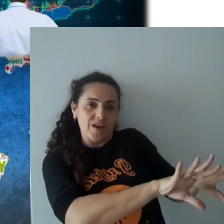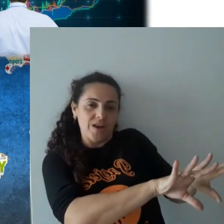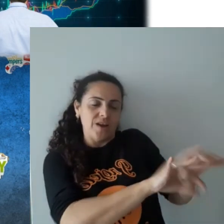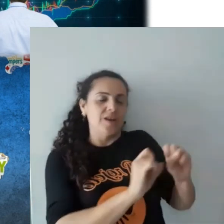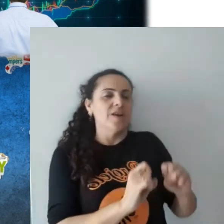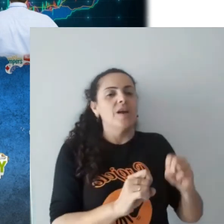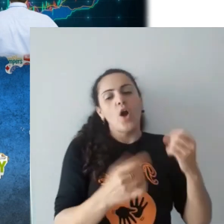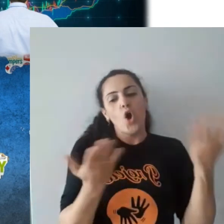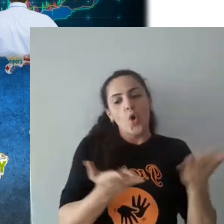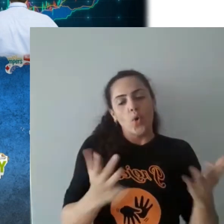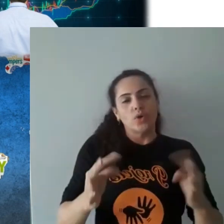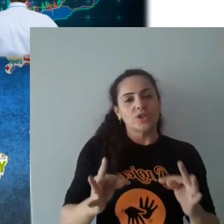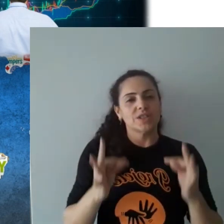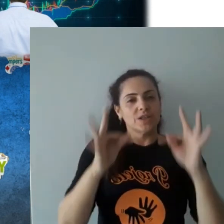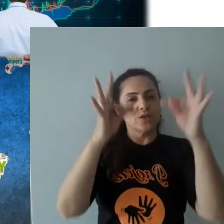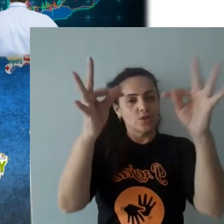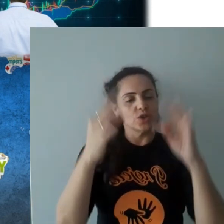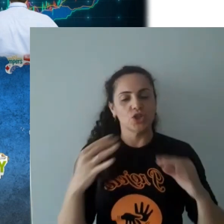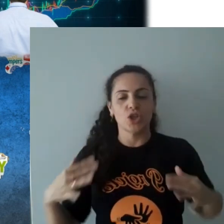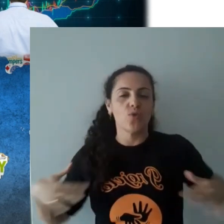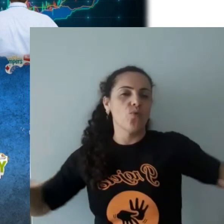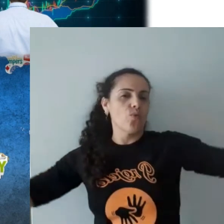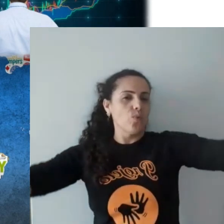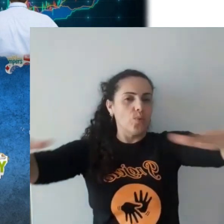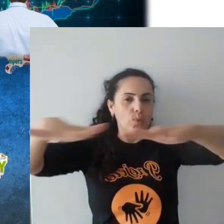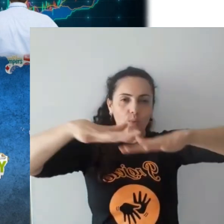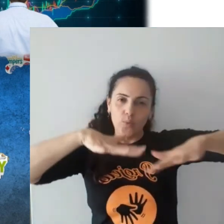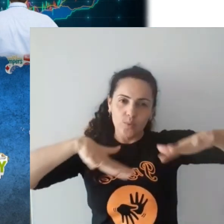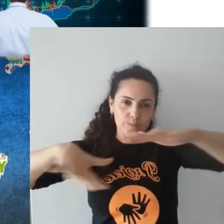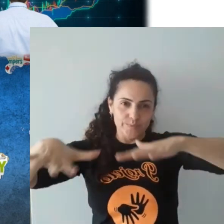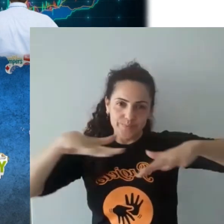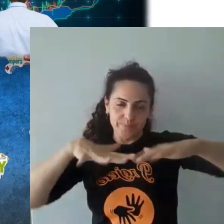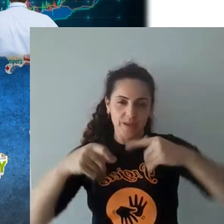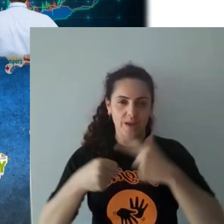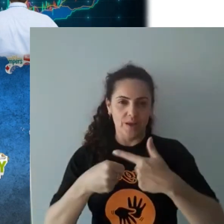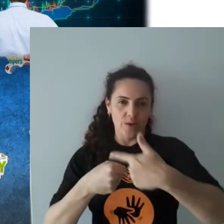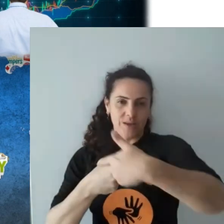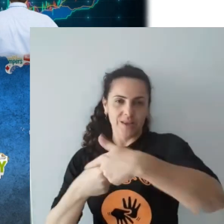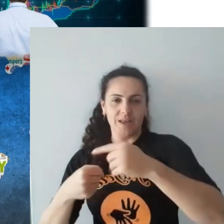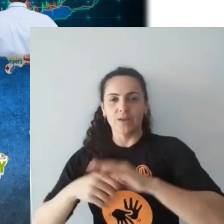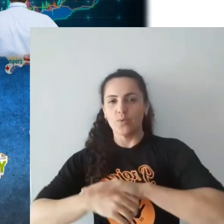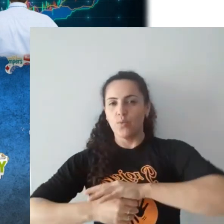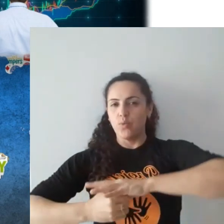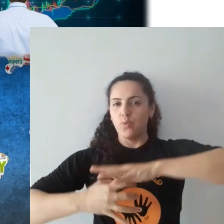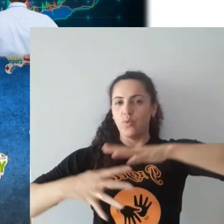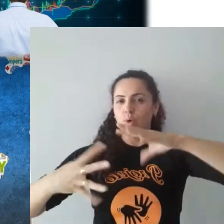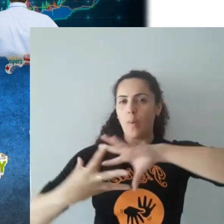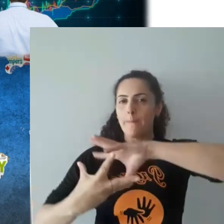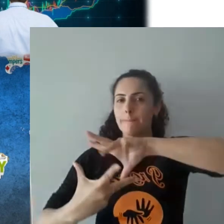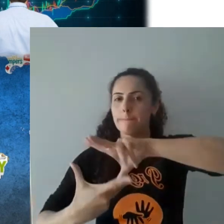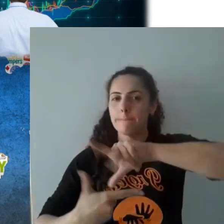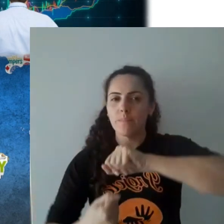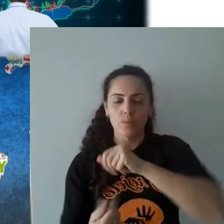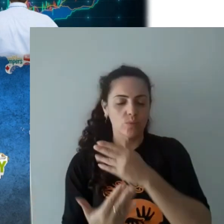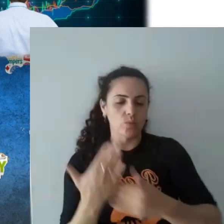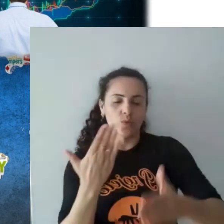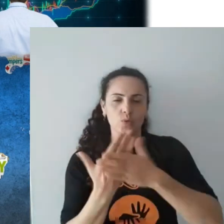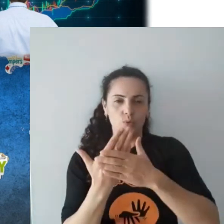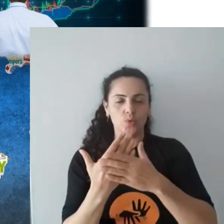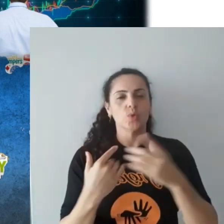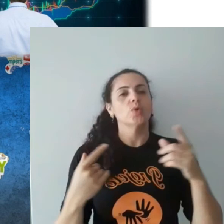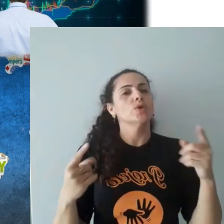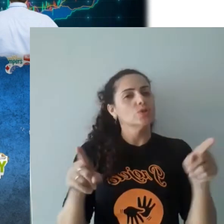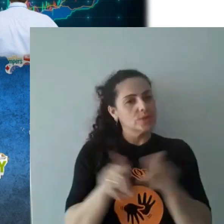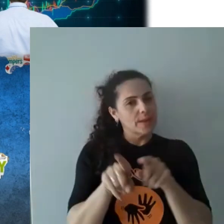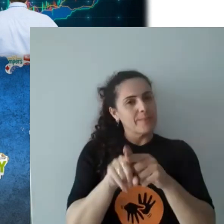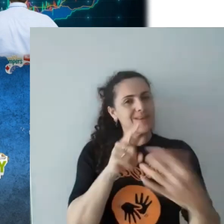mais crescendo no mundo todo. E isso afeta nos nossos hábitos de vida também, não é só a economia, né? A gente tem hoje as bolsas de